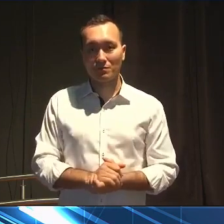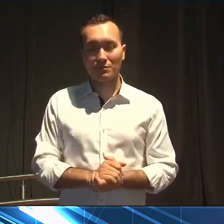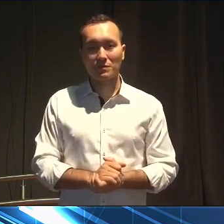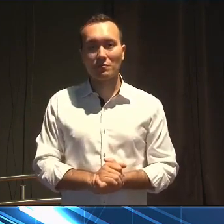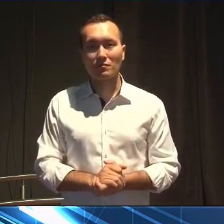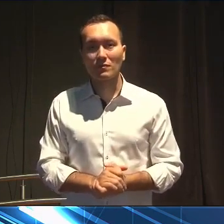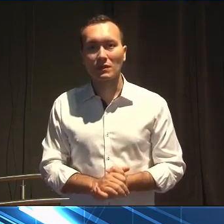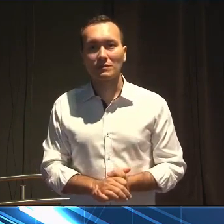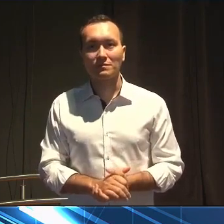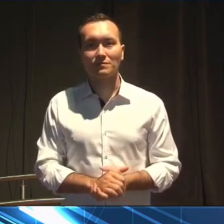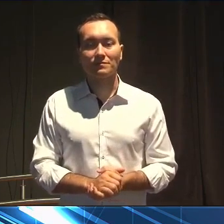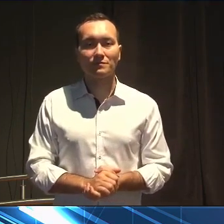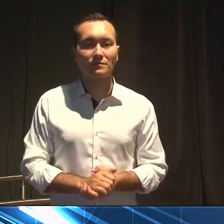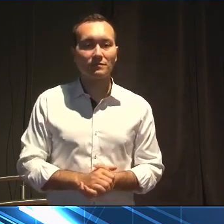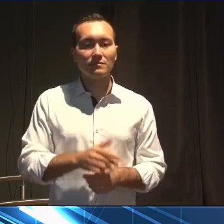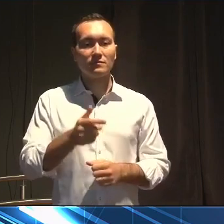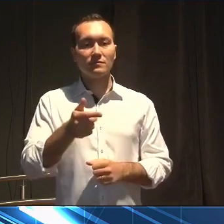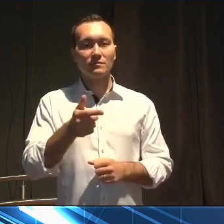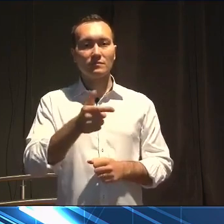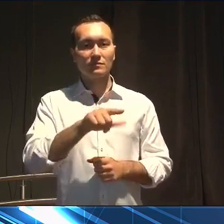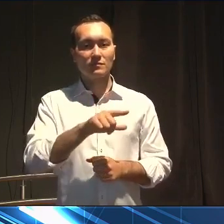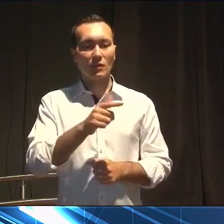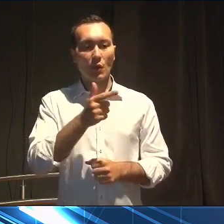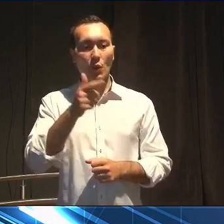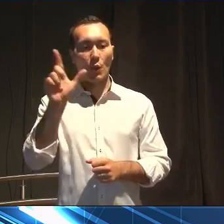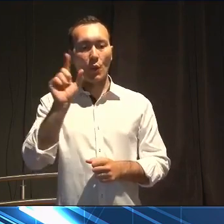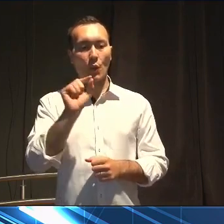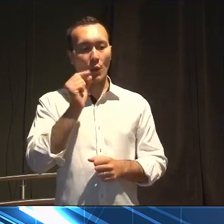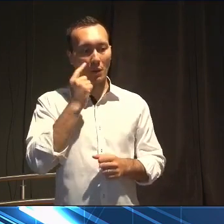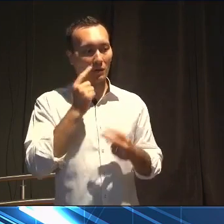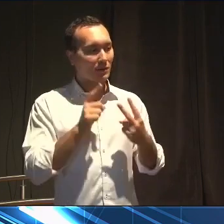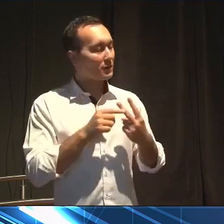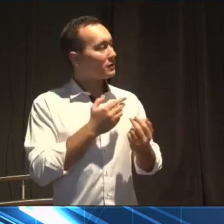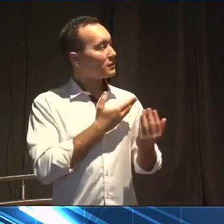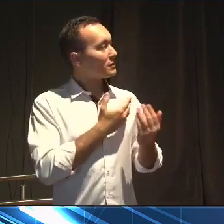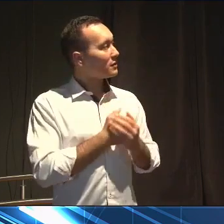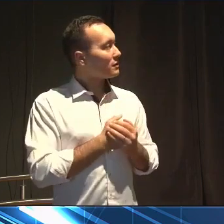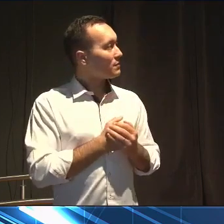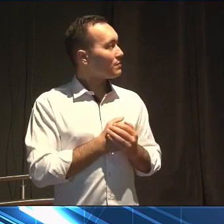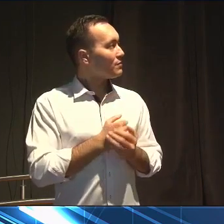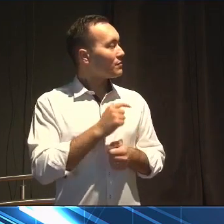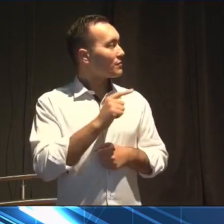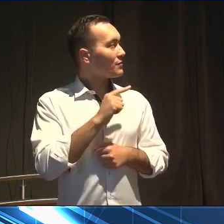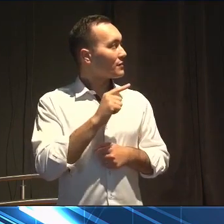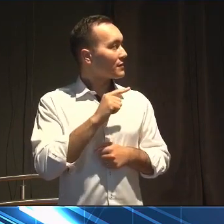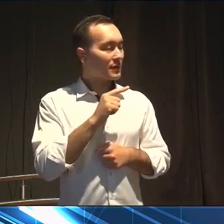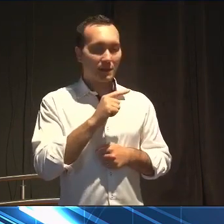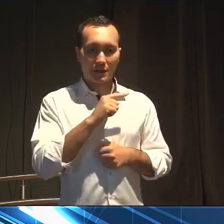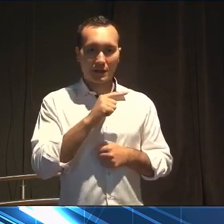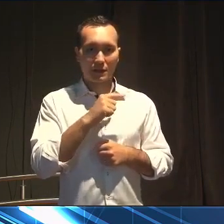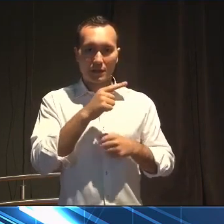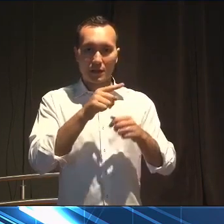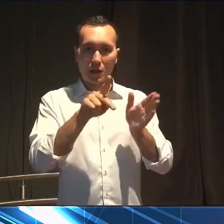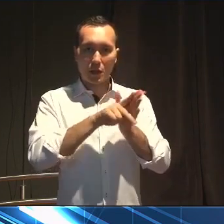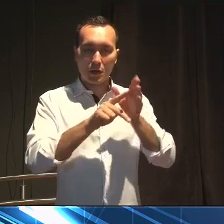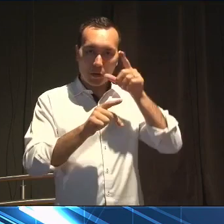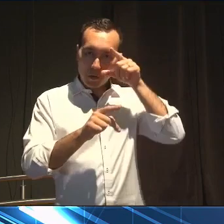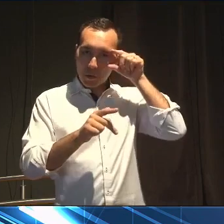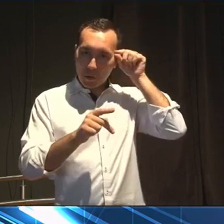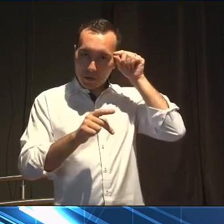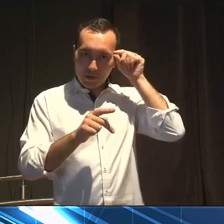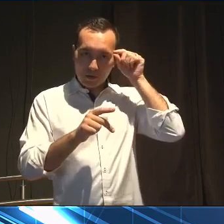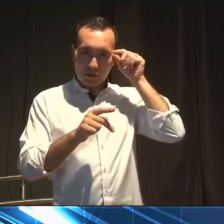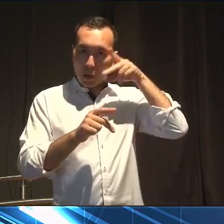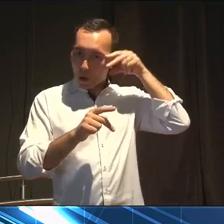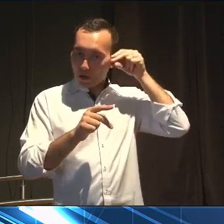aqui, uma outra aplicação muito interessante de uma tecnologia chamada módulos da NVIDIA, que trabalha com o Omniverse, que